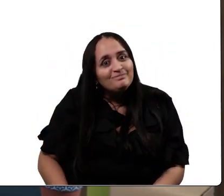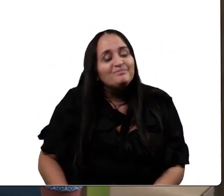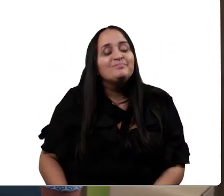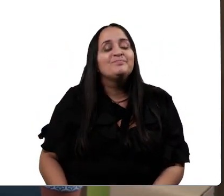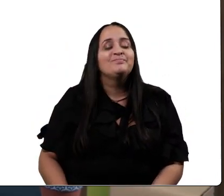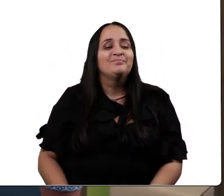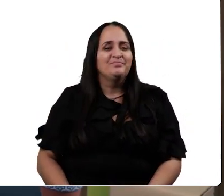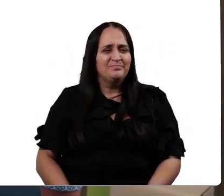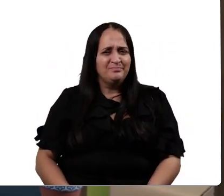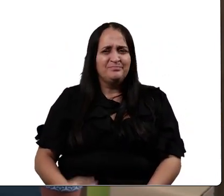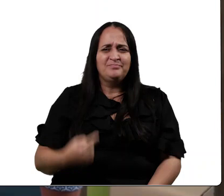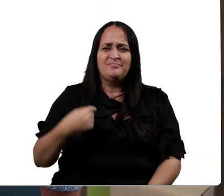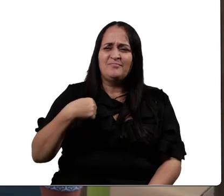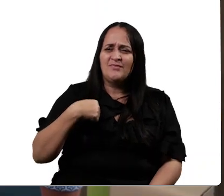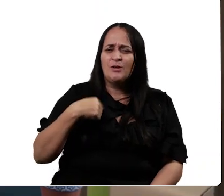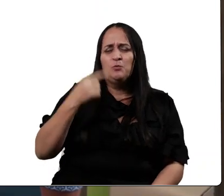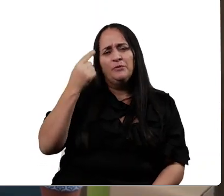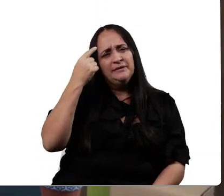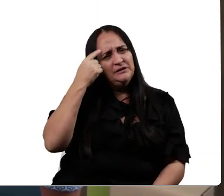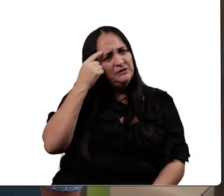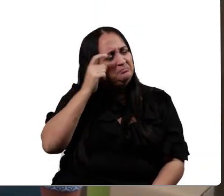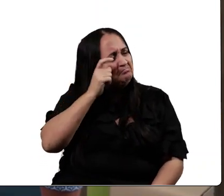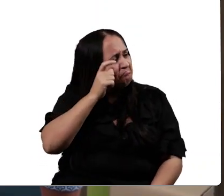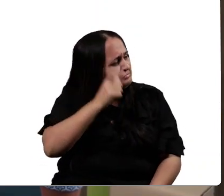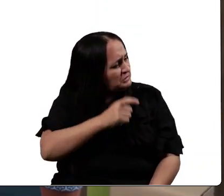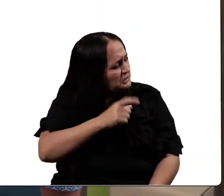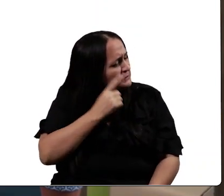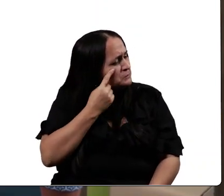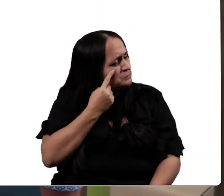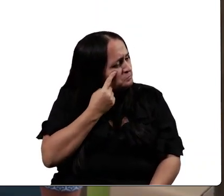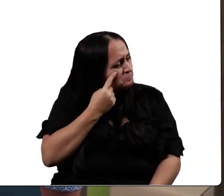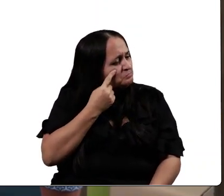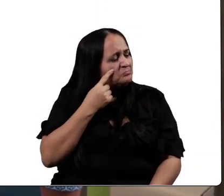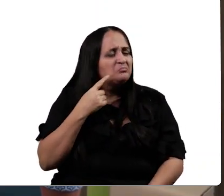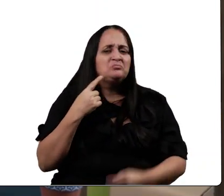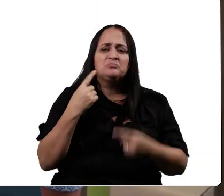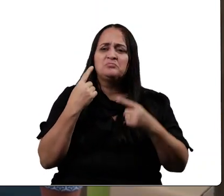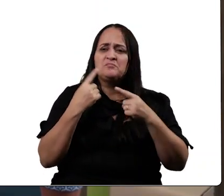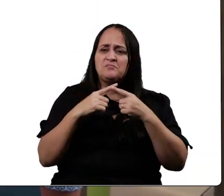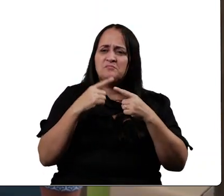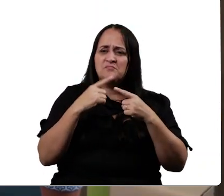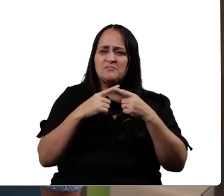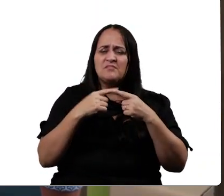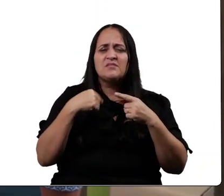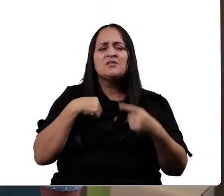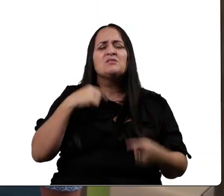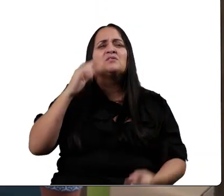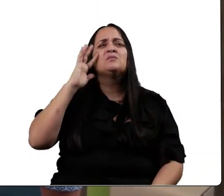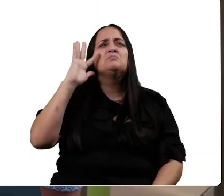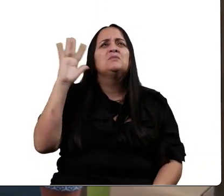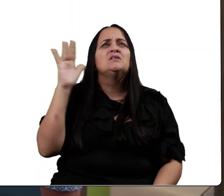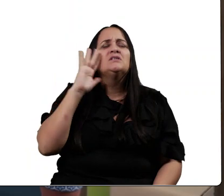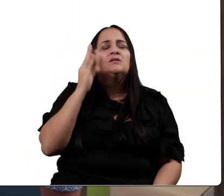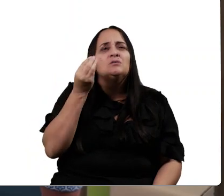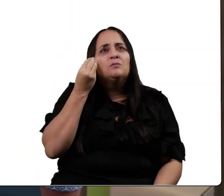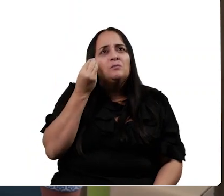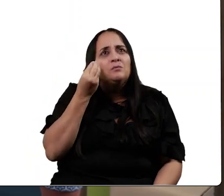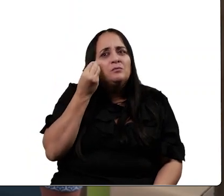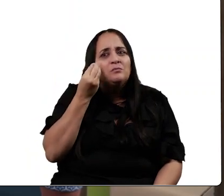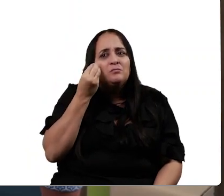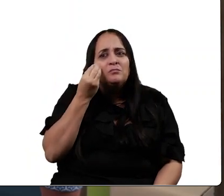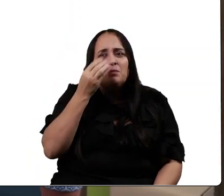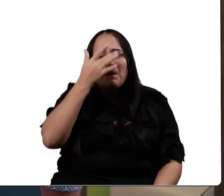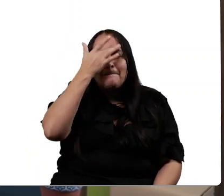Inclusive, eu achei tão interessante essa matéria porque eu fiquei imaginando a situação,